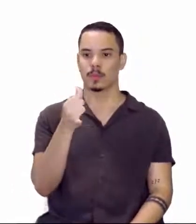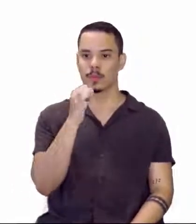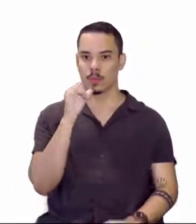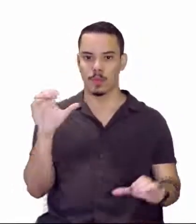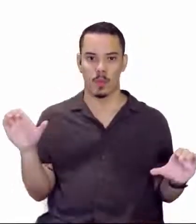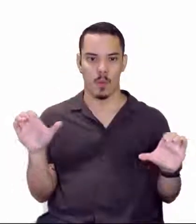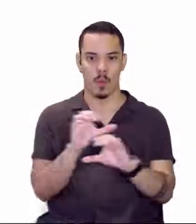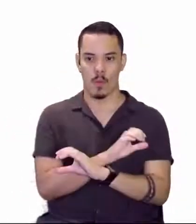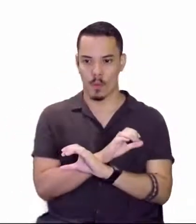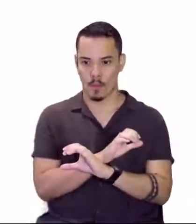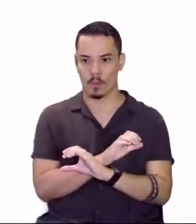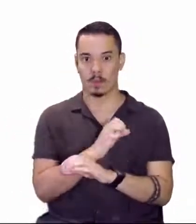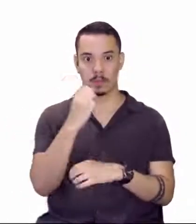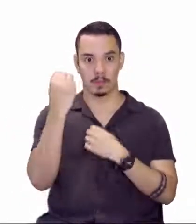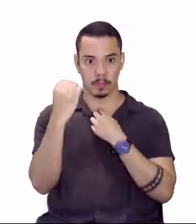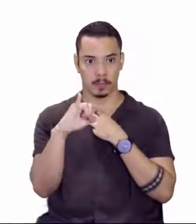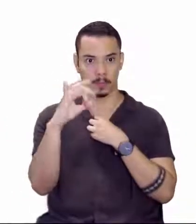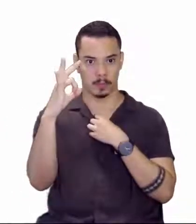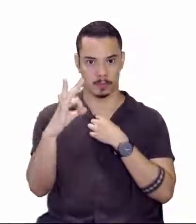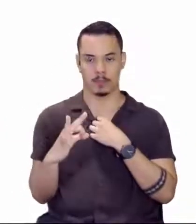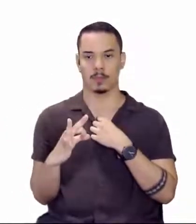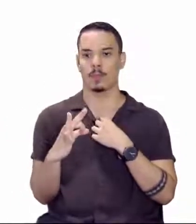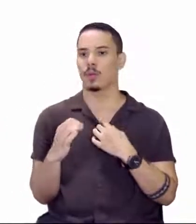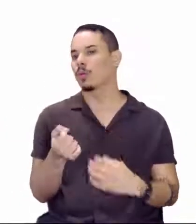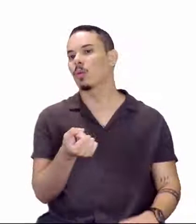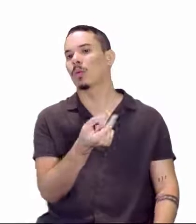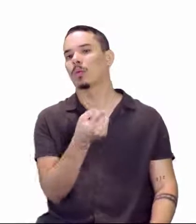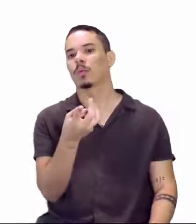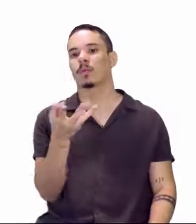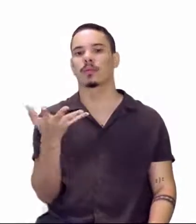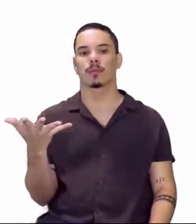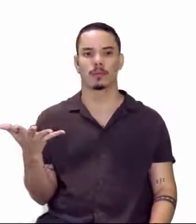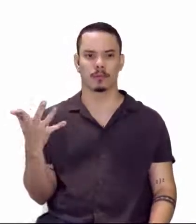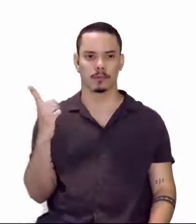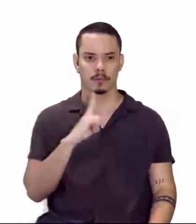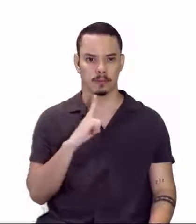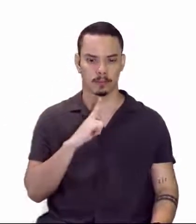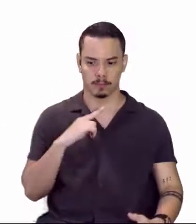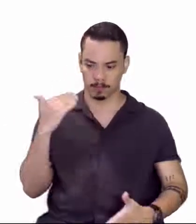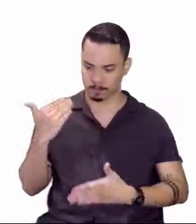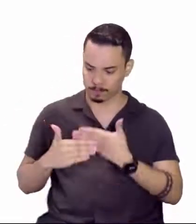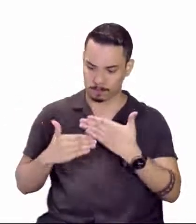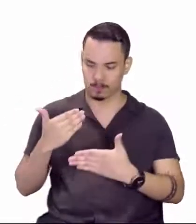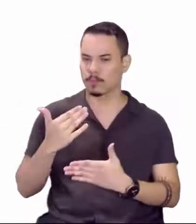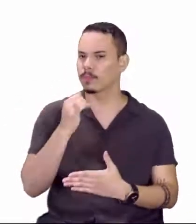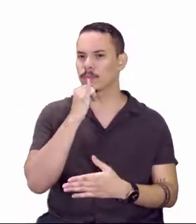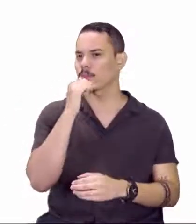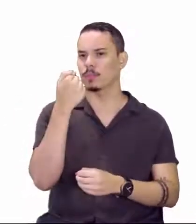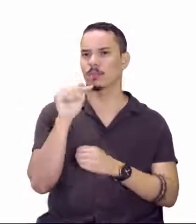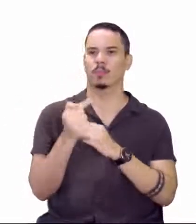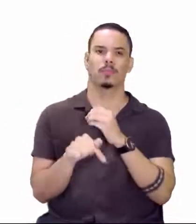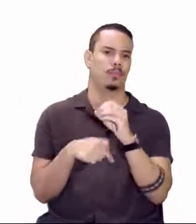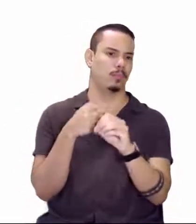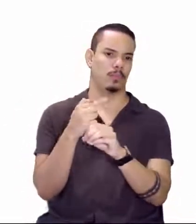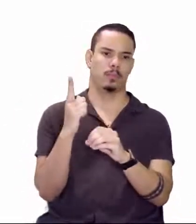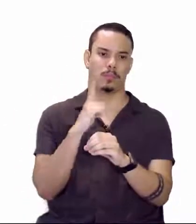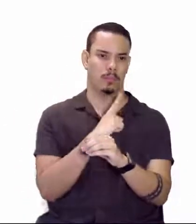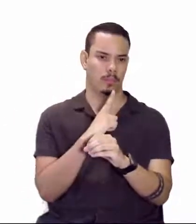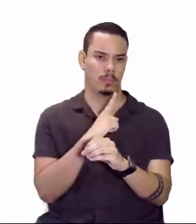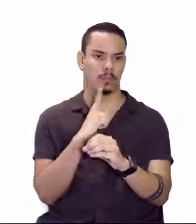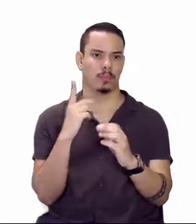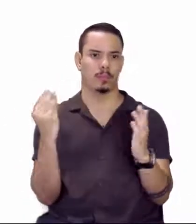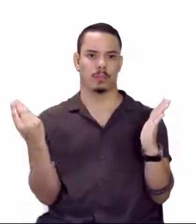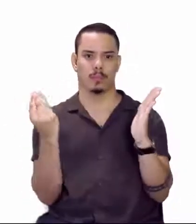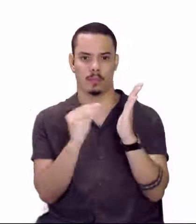vez preenchido corretamente, quantas camadas tiver, digamos que um átomo do elemento químico preencheu e ele